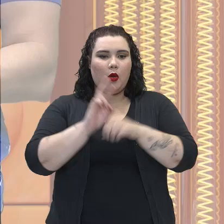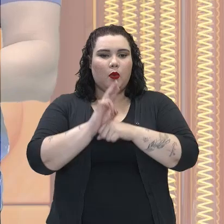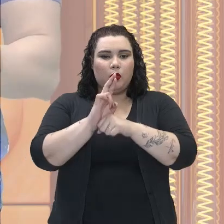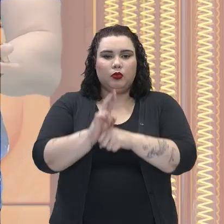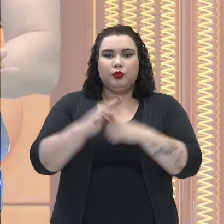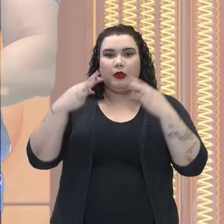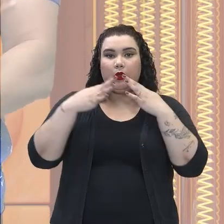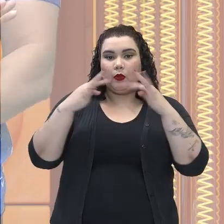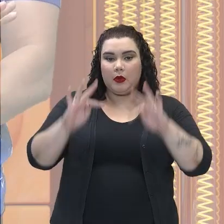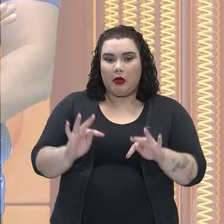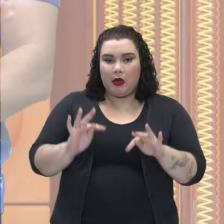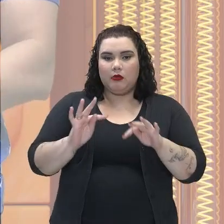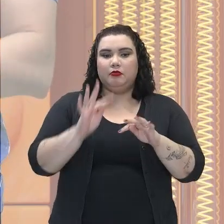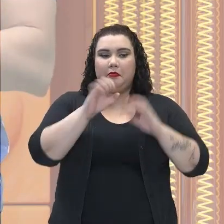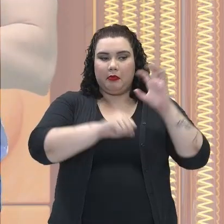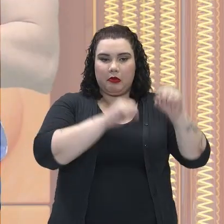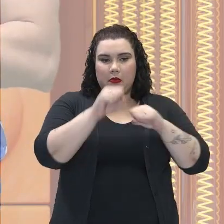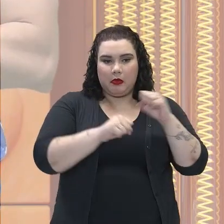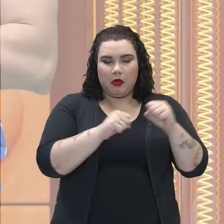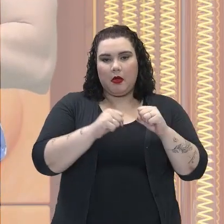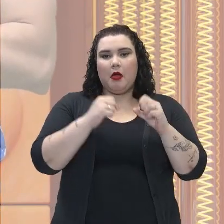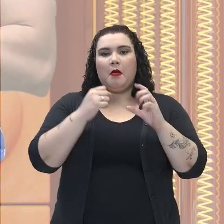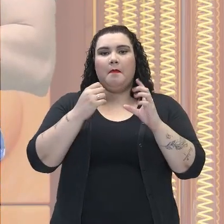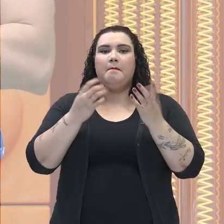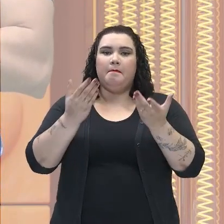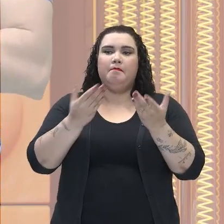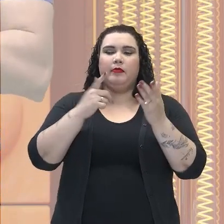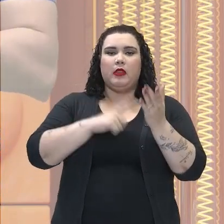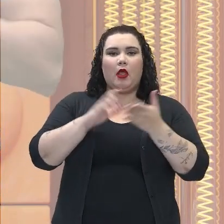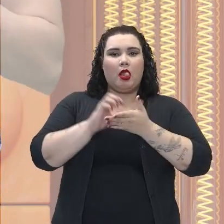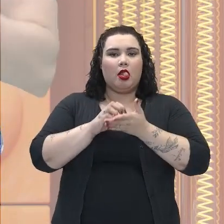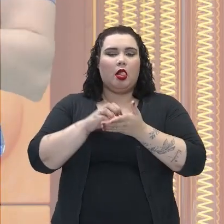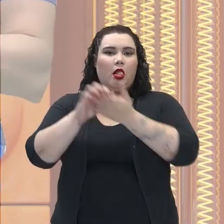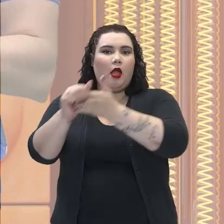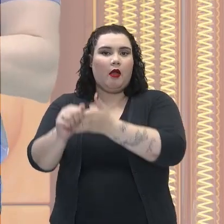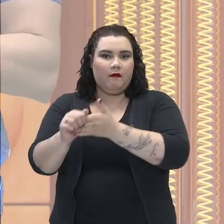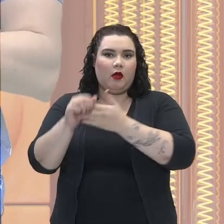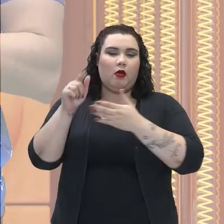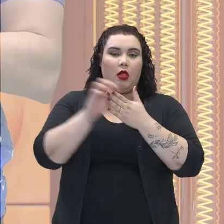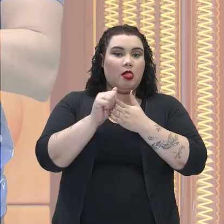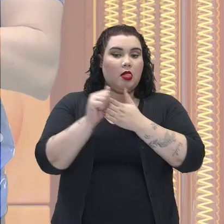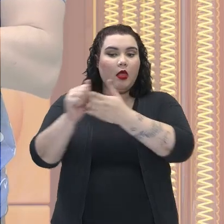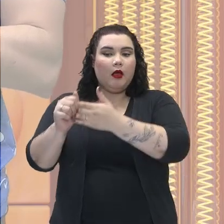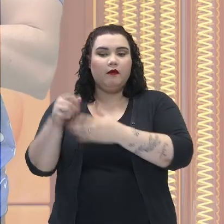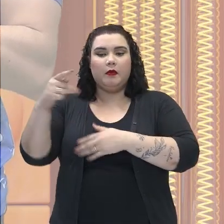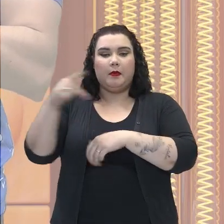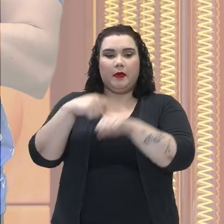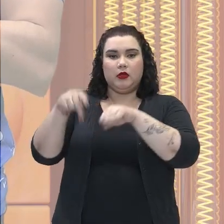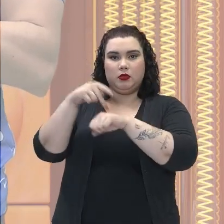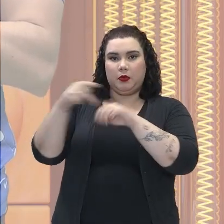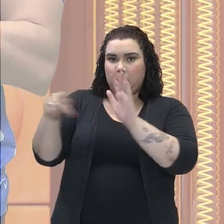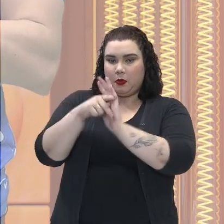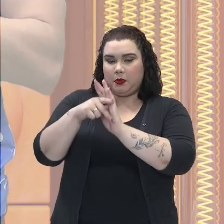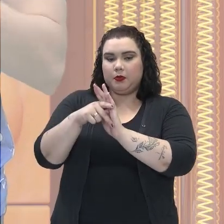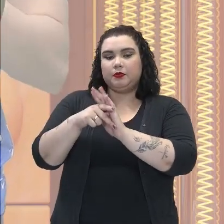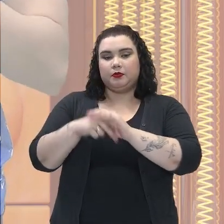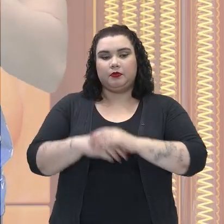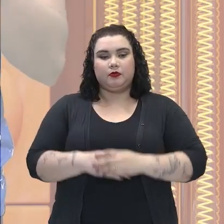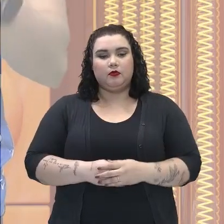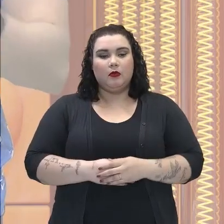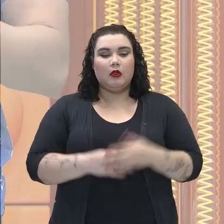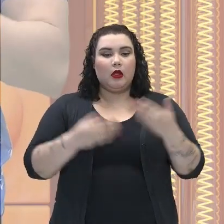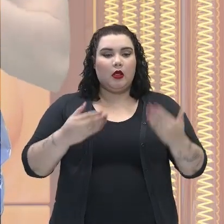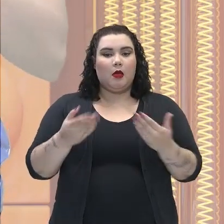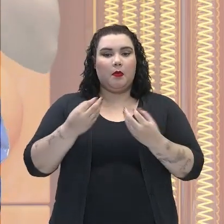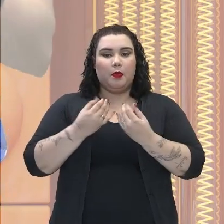riquezas minerais, são extraídas e levadas em direção à metrópole, certo? Outro ponto importante é a produção ali de